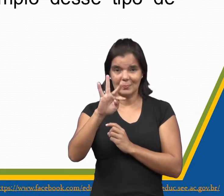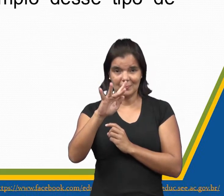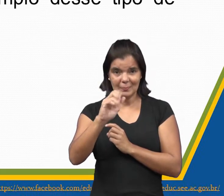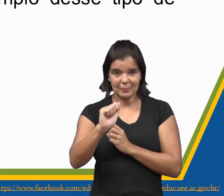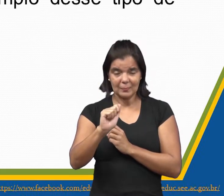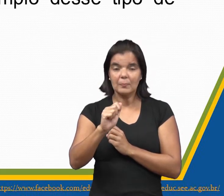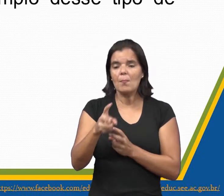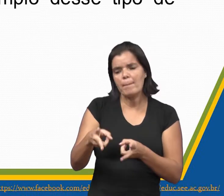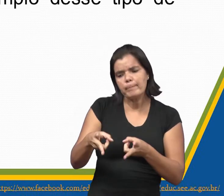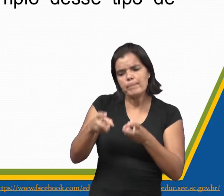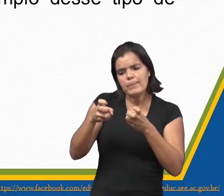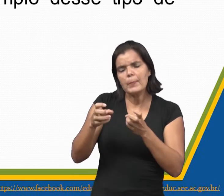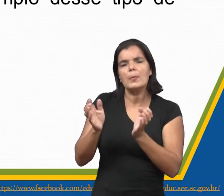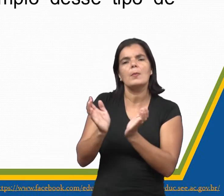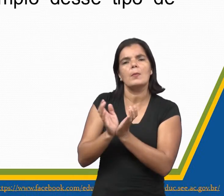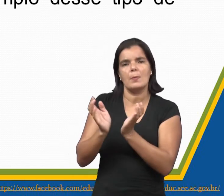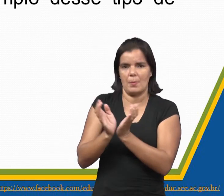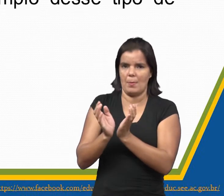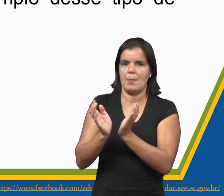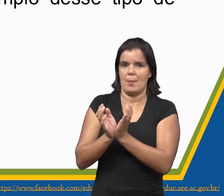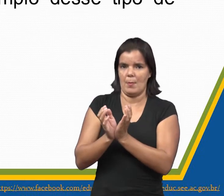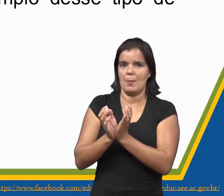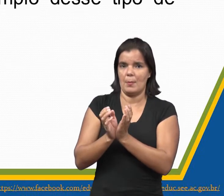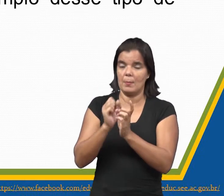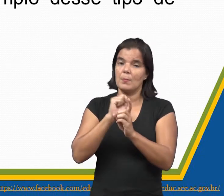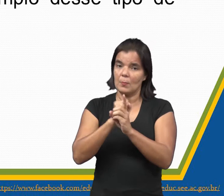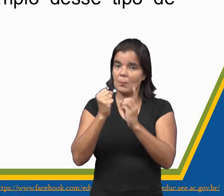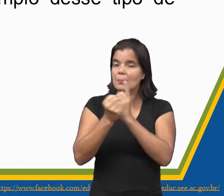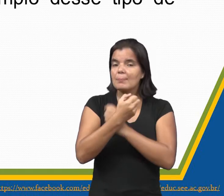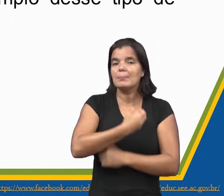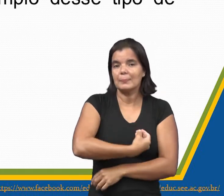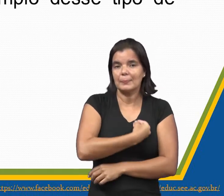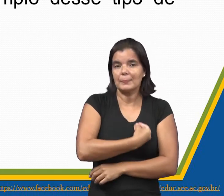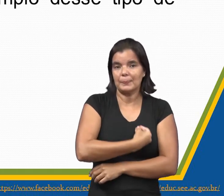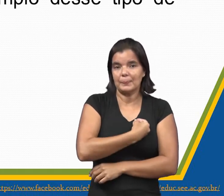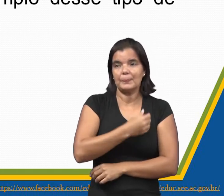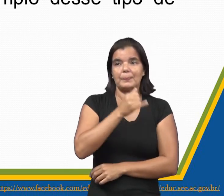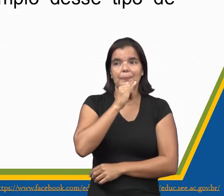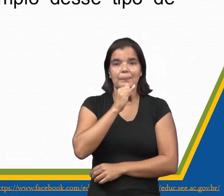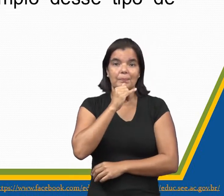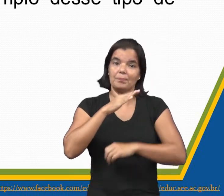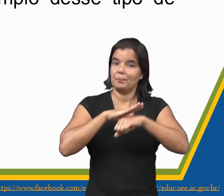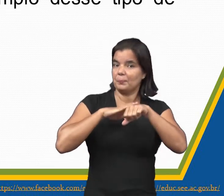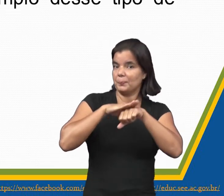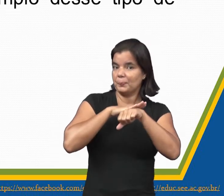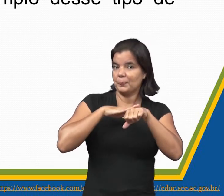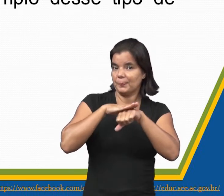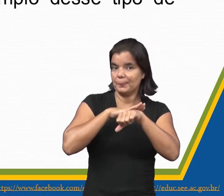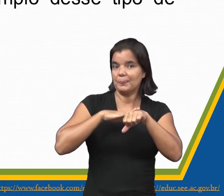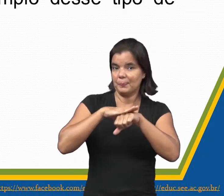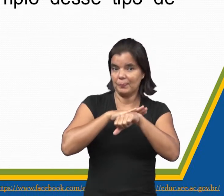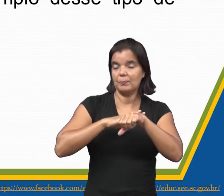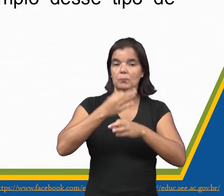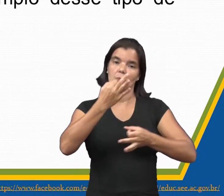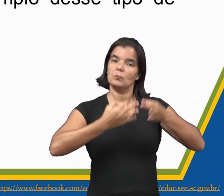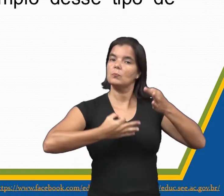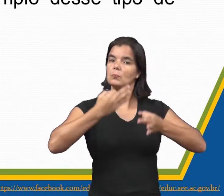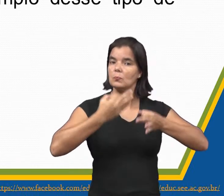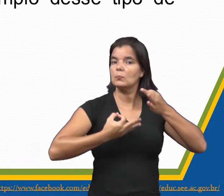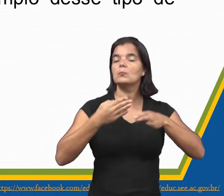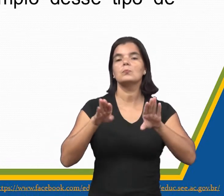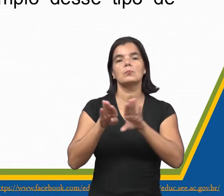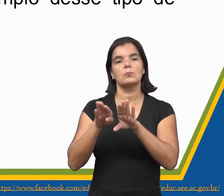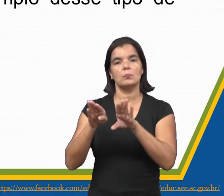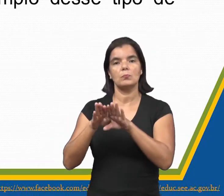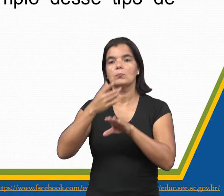os grupos ou classes sociais envolvidos, tal como uma conversa entre um orador jurídico e um